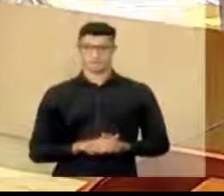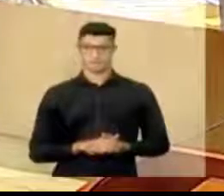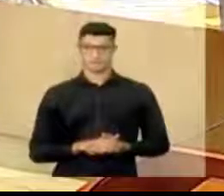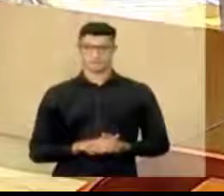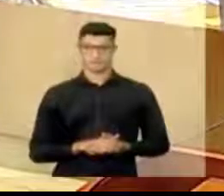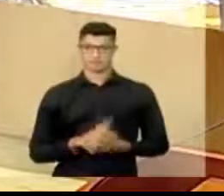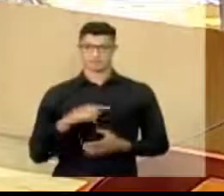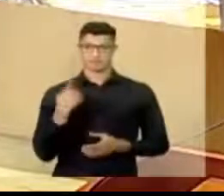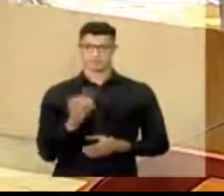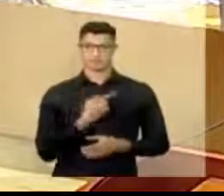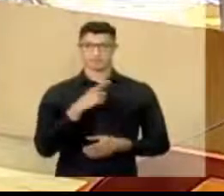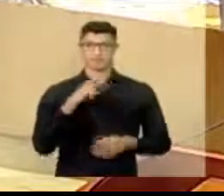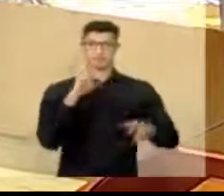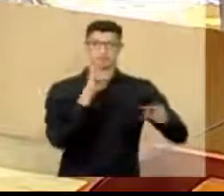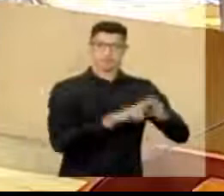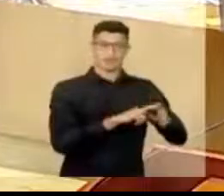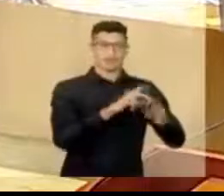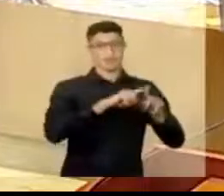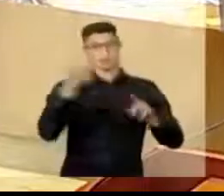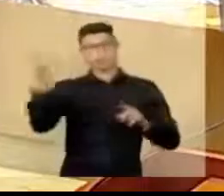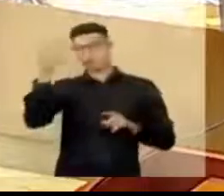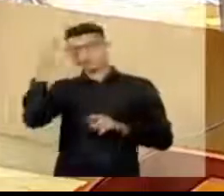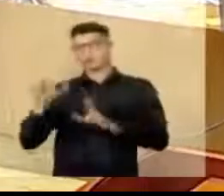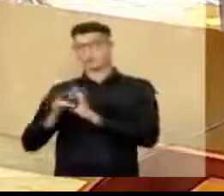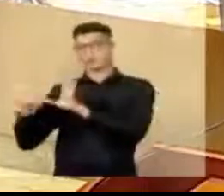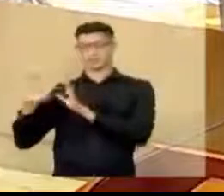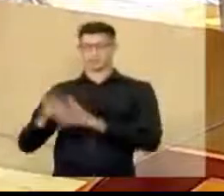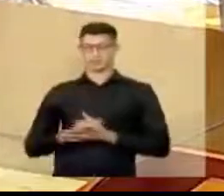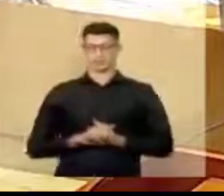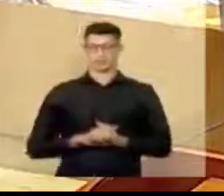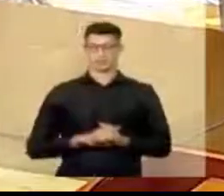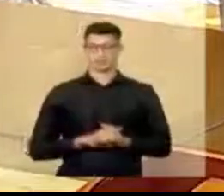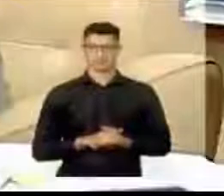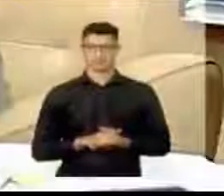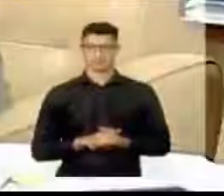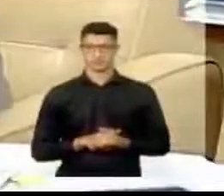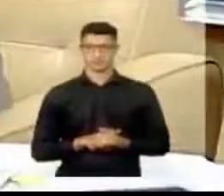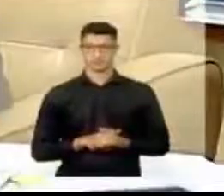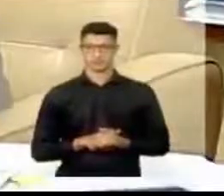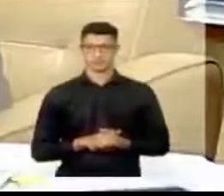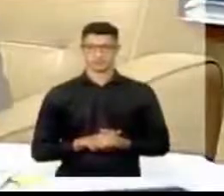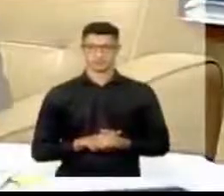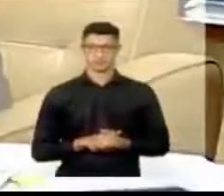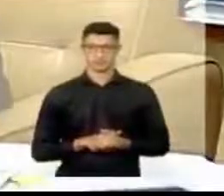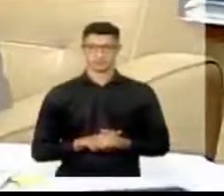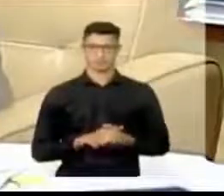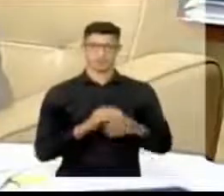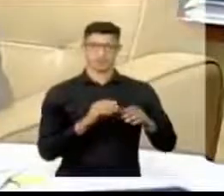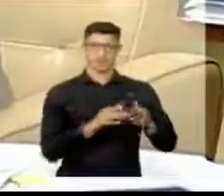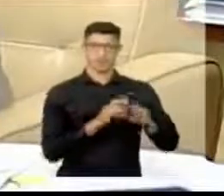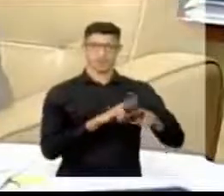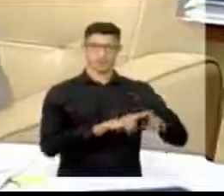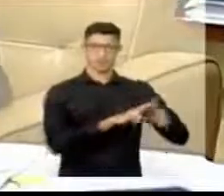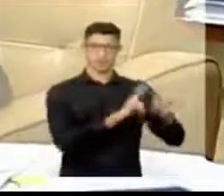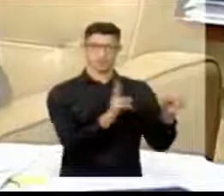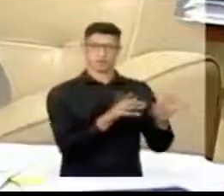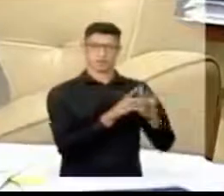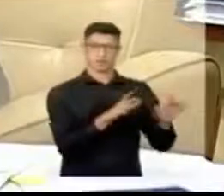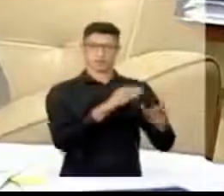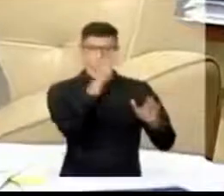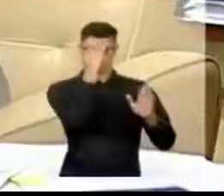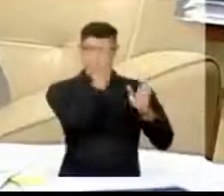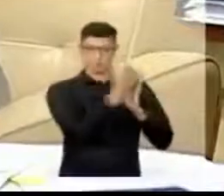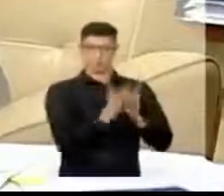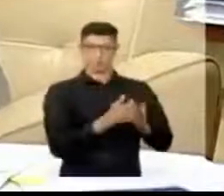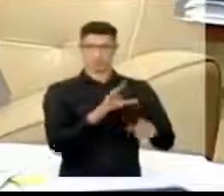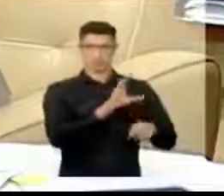nós prendemos, tem gente que solta. Veja, veja o caso. Solta cumprindo a Constituição. Quem gosta de